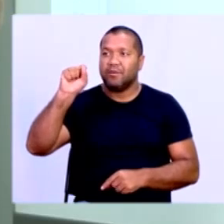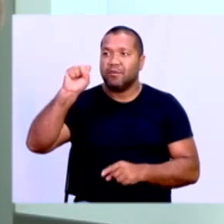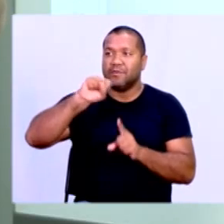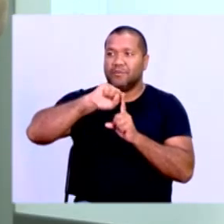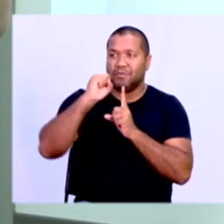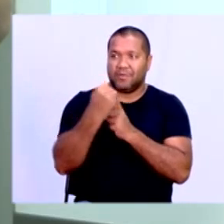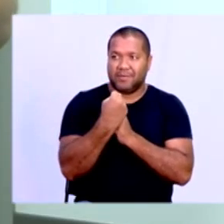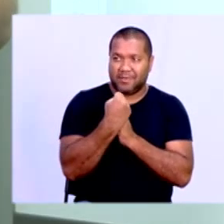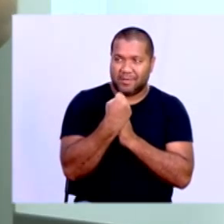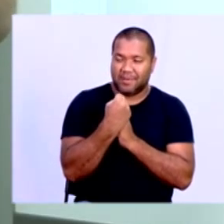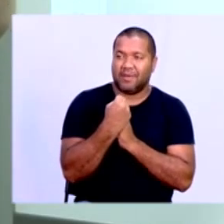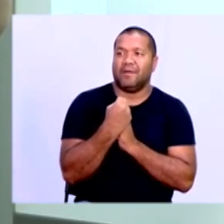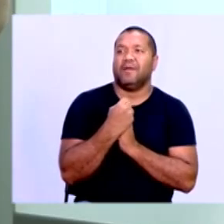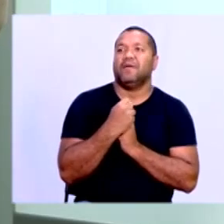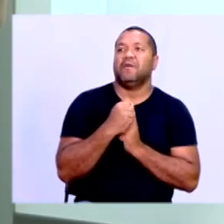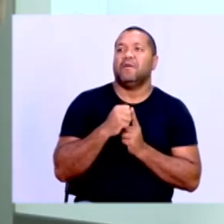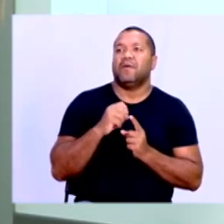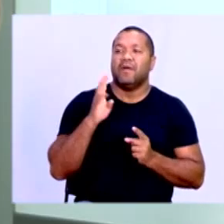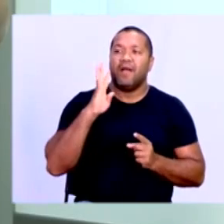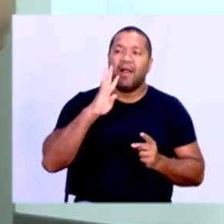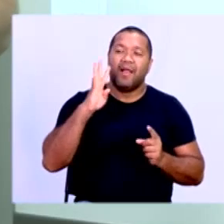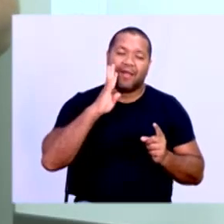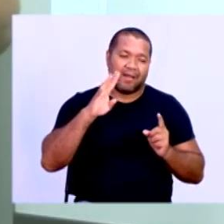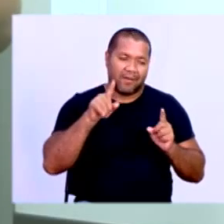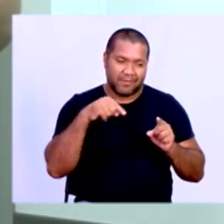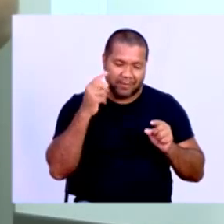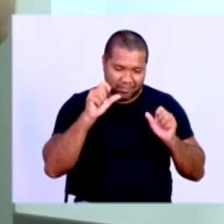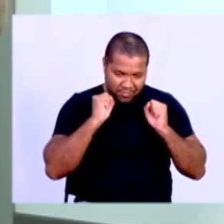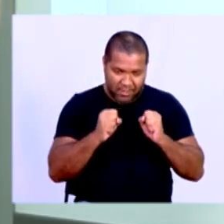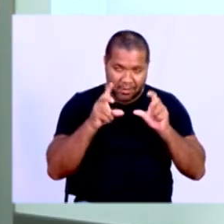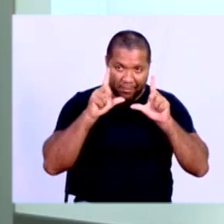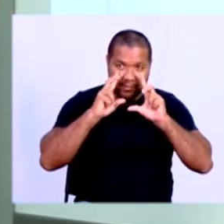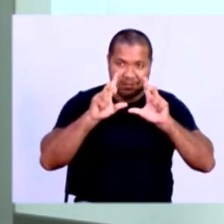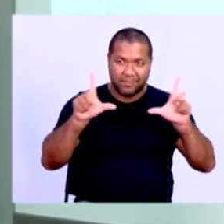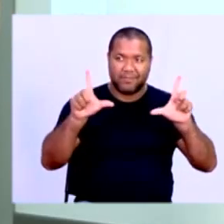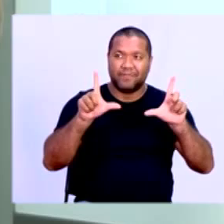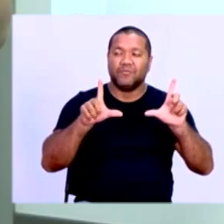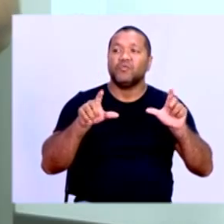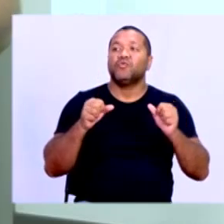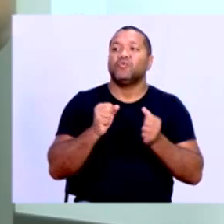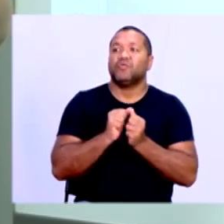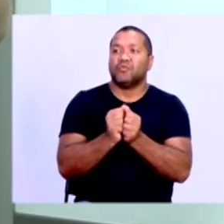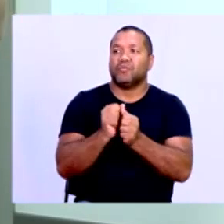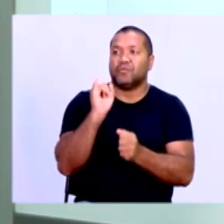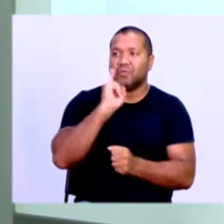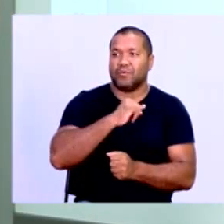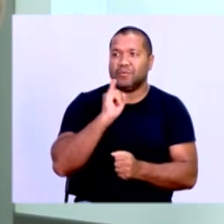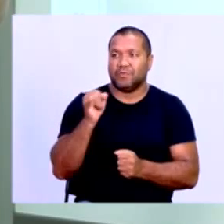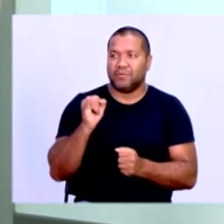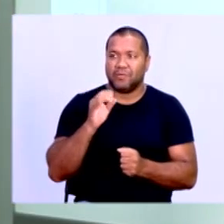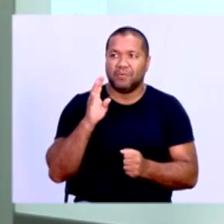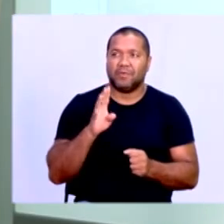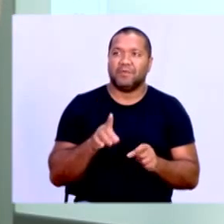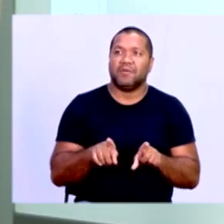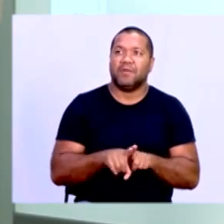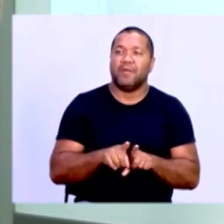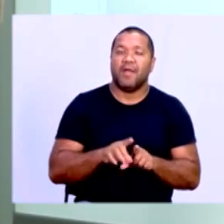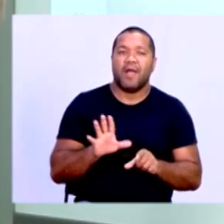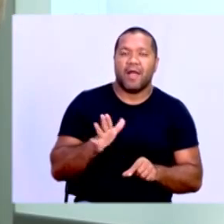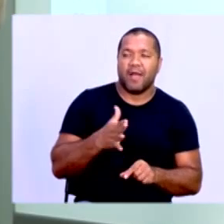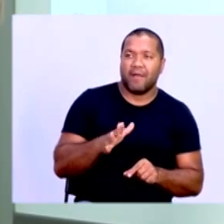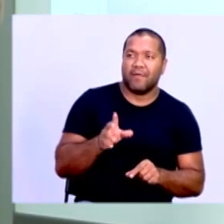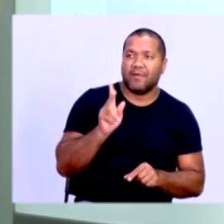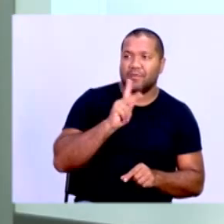poderem assistir e tal. Não sei, assistir com os tutores também, né? Ver se os tutores têm essa